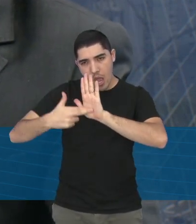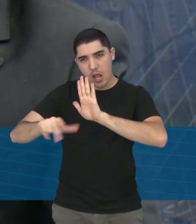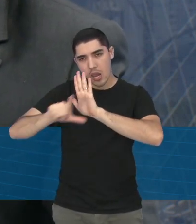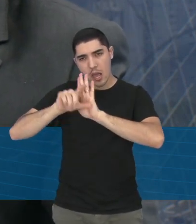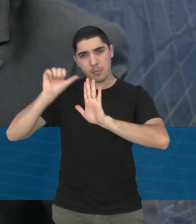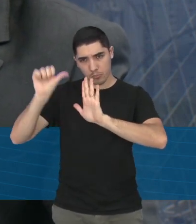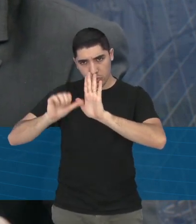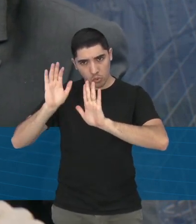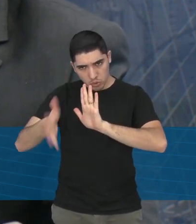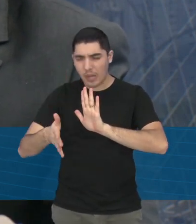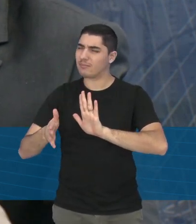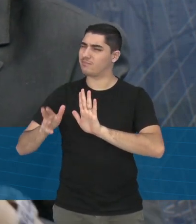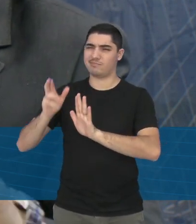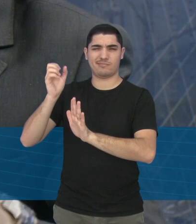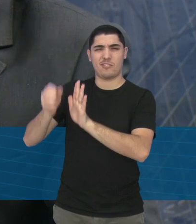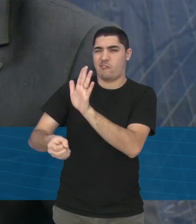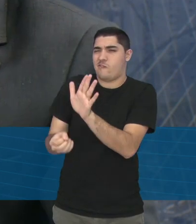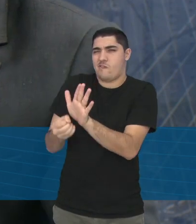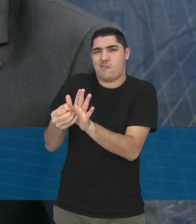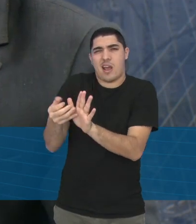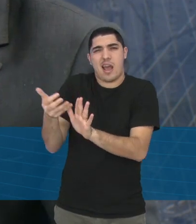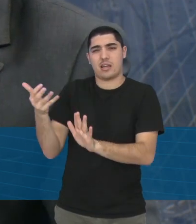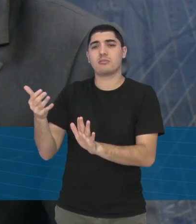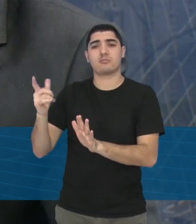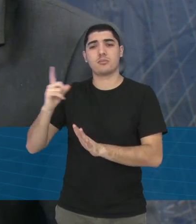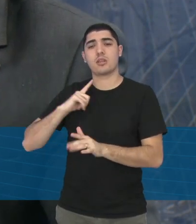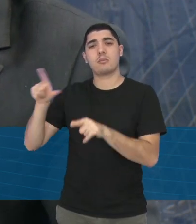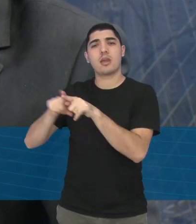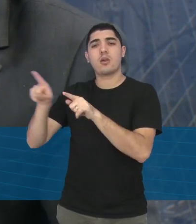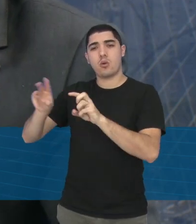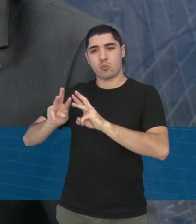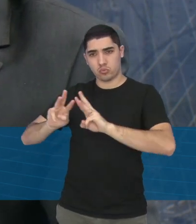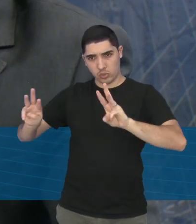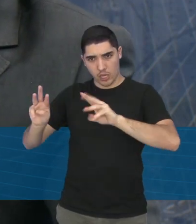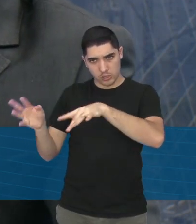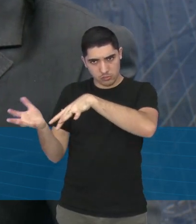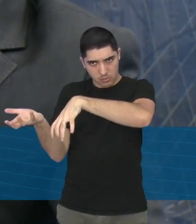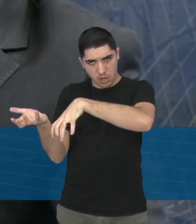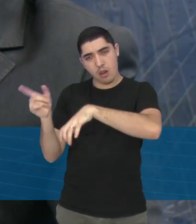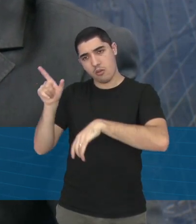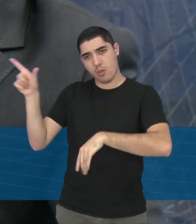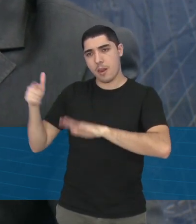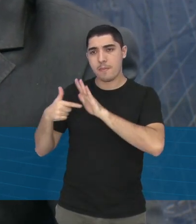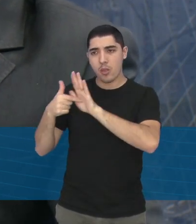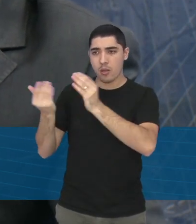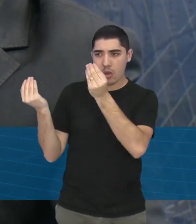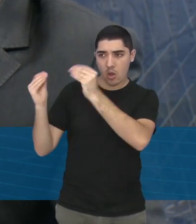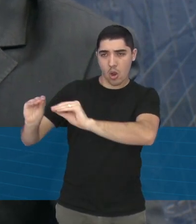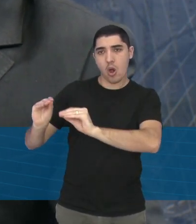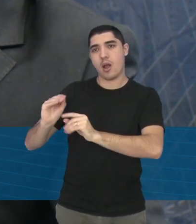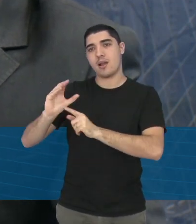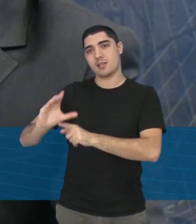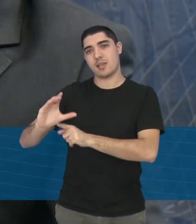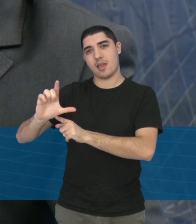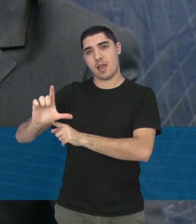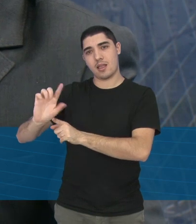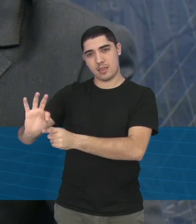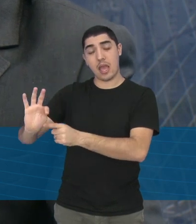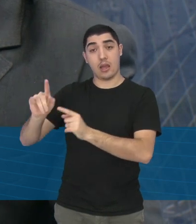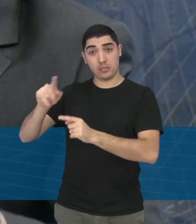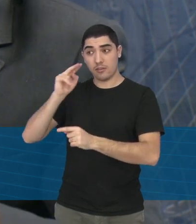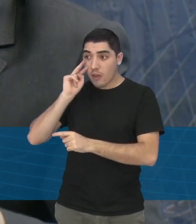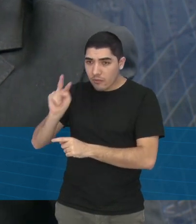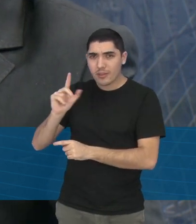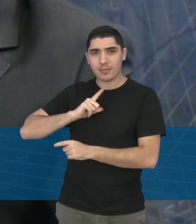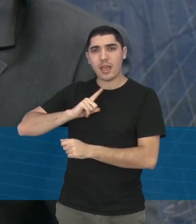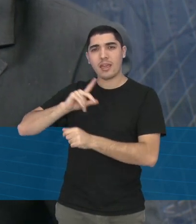Né? Até mesmo se nós formos consultar no site do Planalto e colocarmos lá a CLT, nós vamos ver diversos riscos,